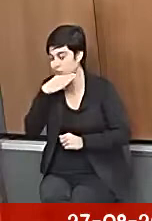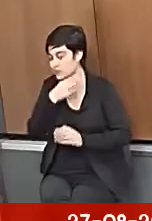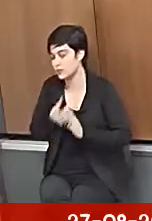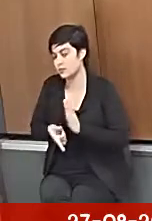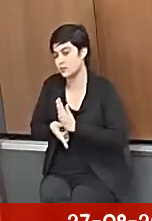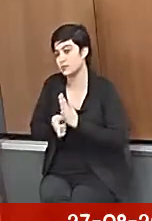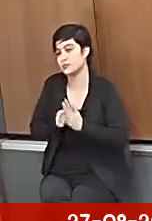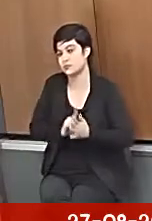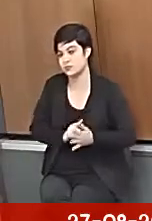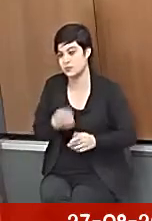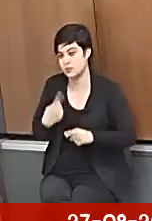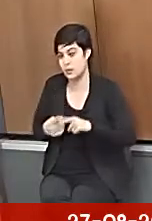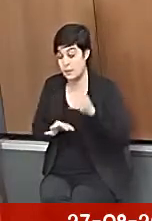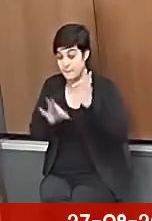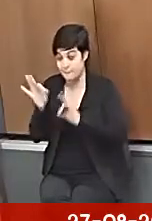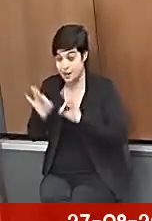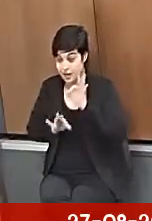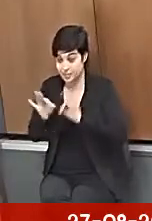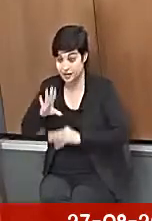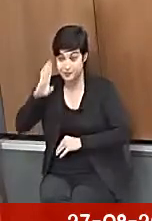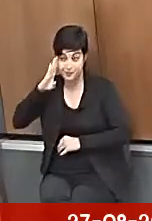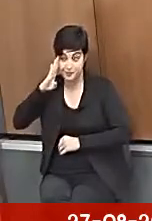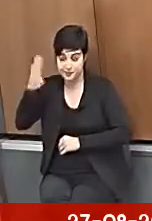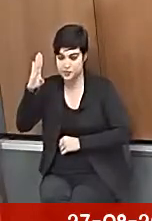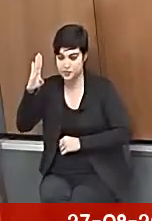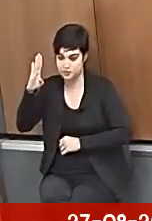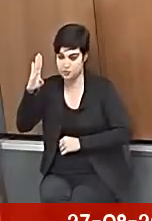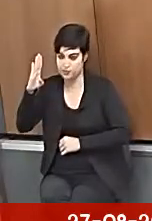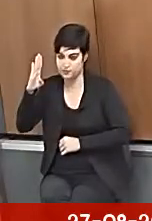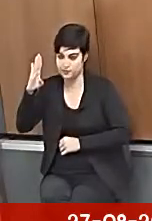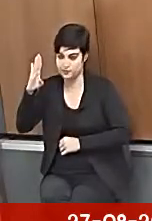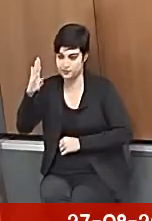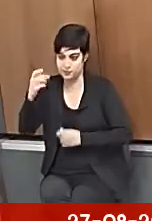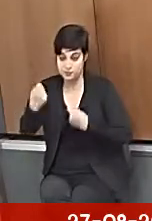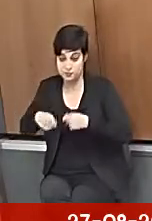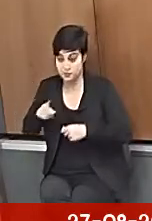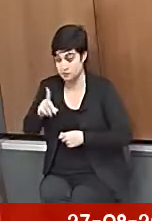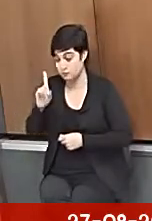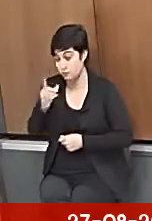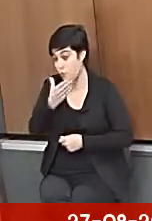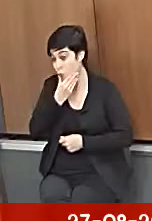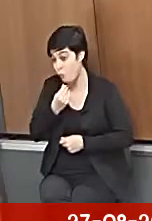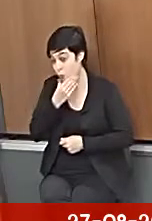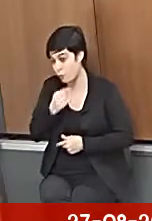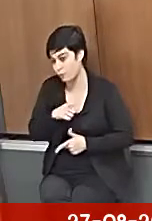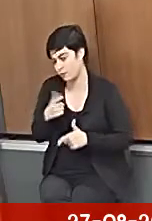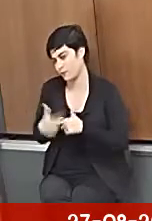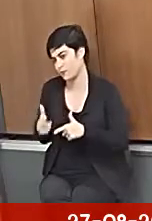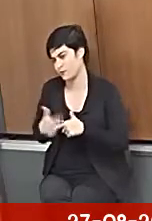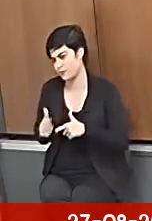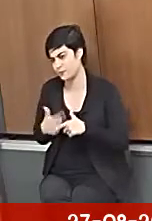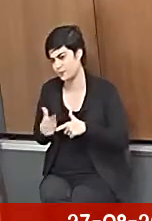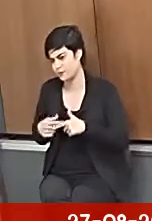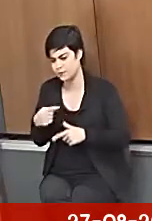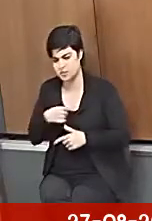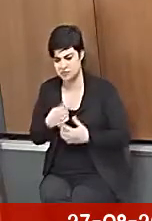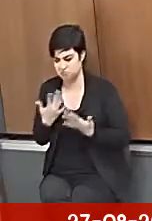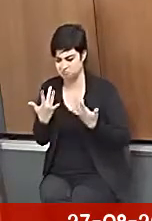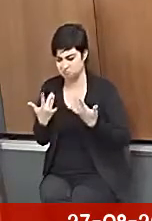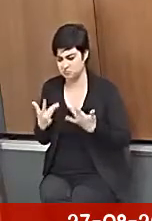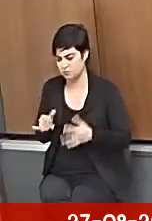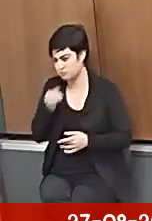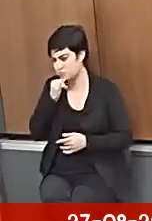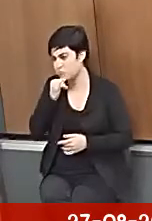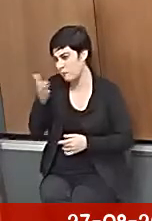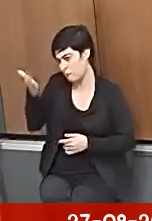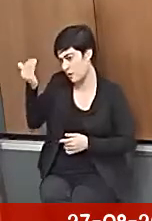ea alma de todo o negócio não precisa o cristiano passar pelo que ele passou eu desistir de no mineirão na reforma antes até